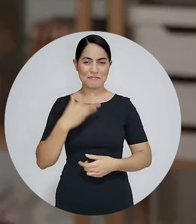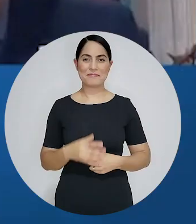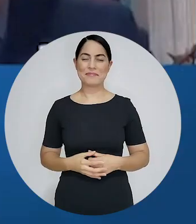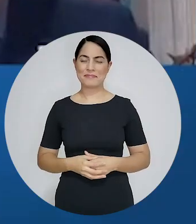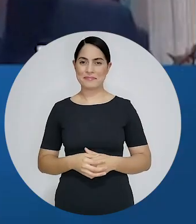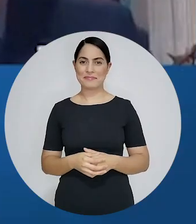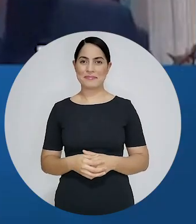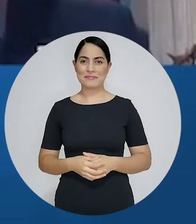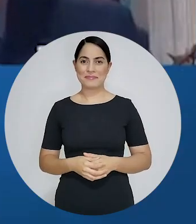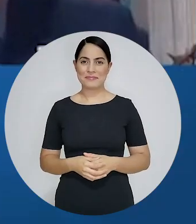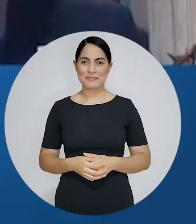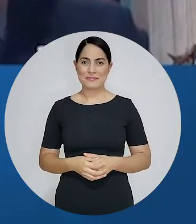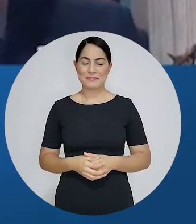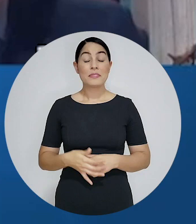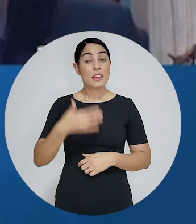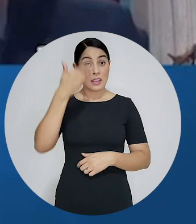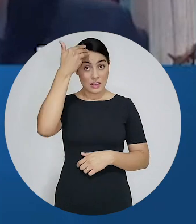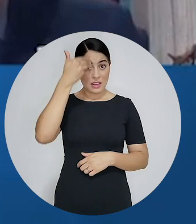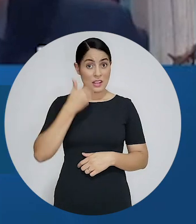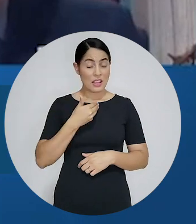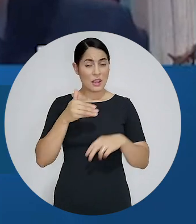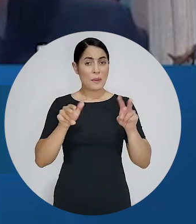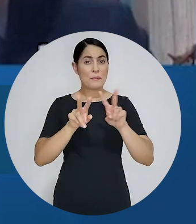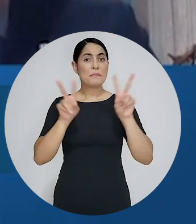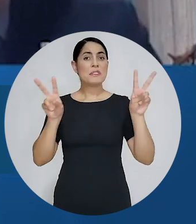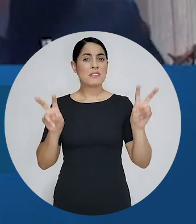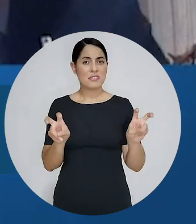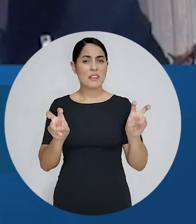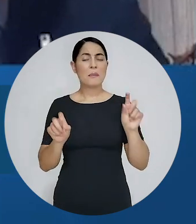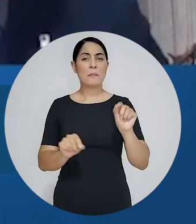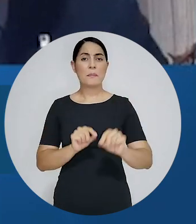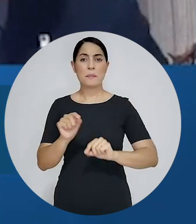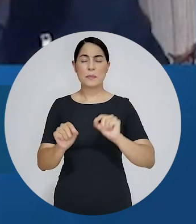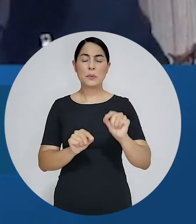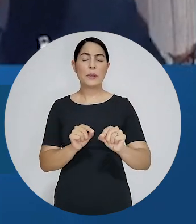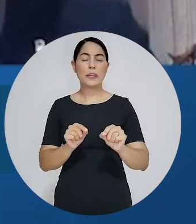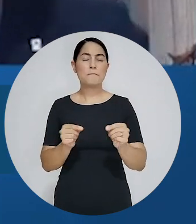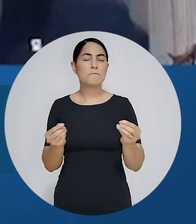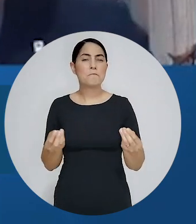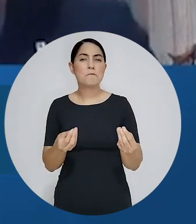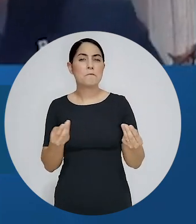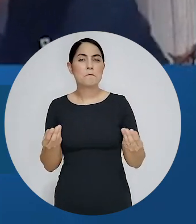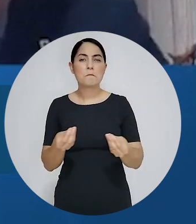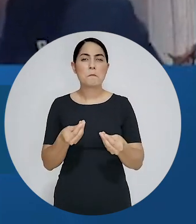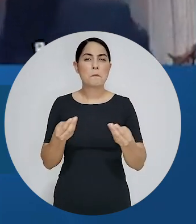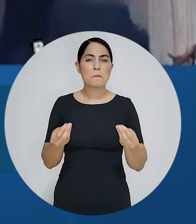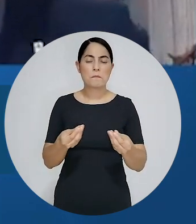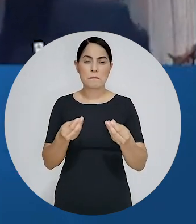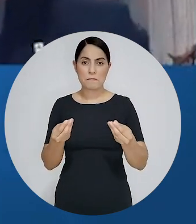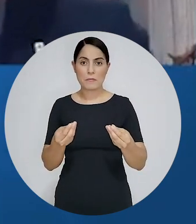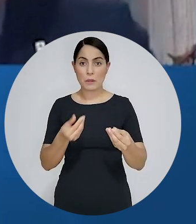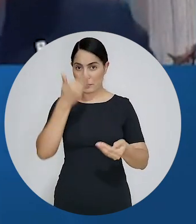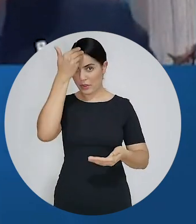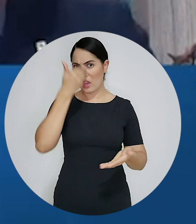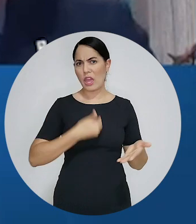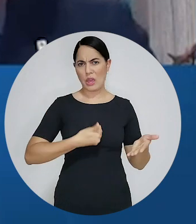assunto. No caso, eu gostaria bastante gostaria muito de falar sobre essa parte como disse o Dr. Flávio, essa